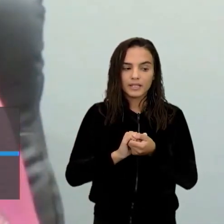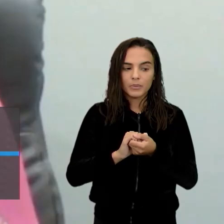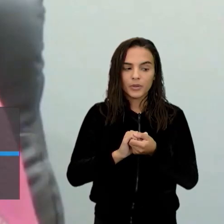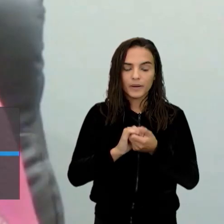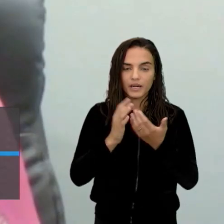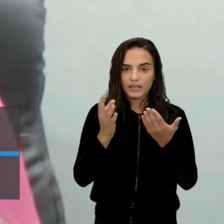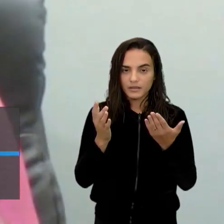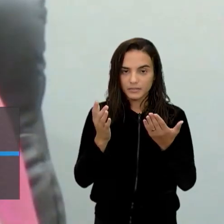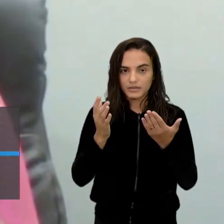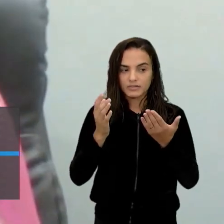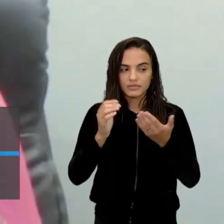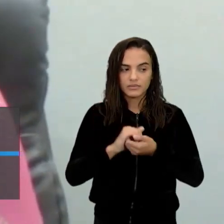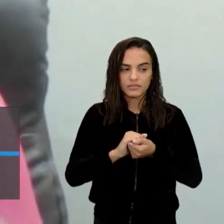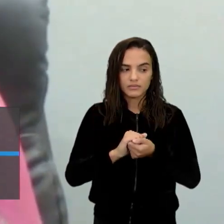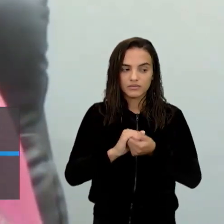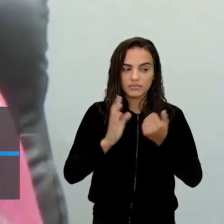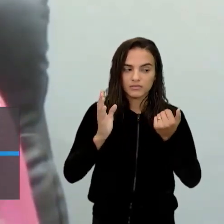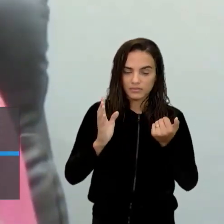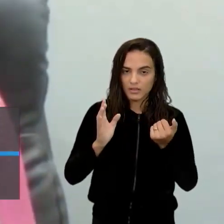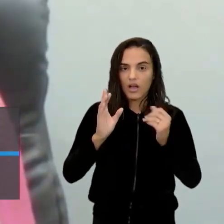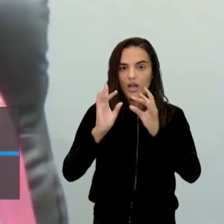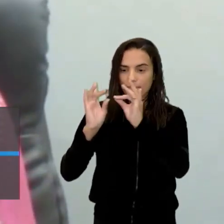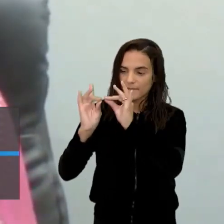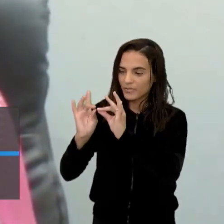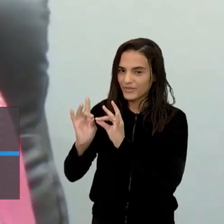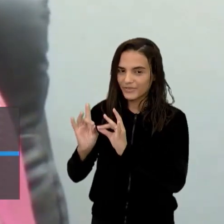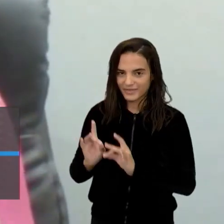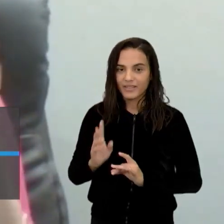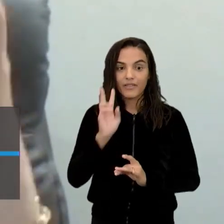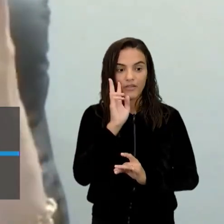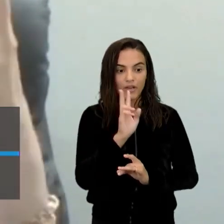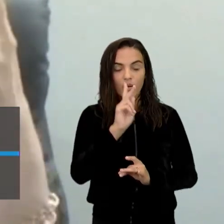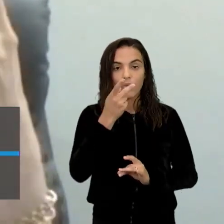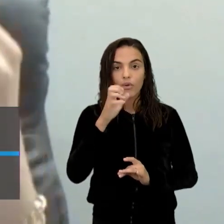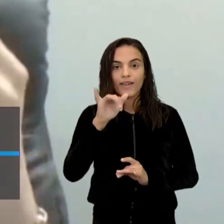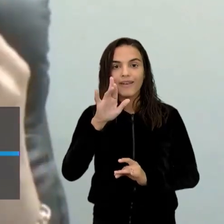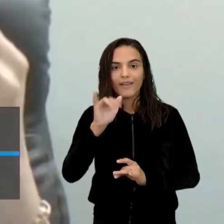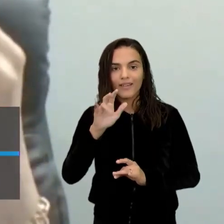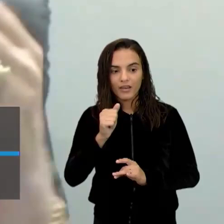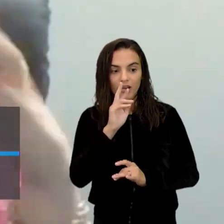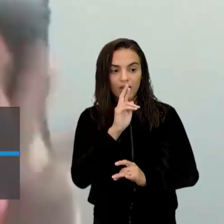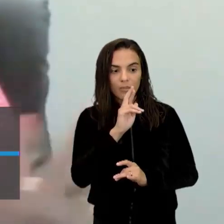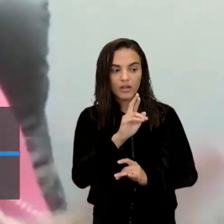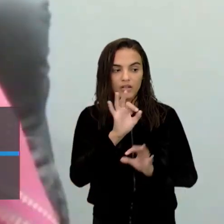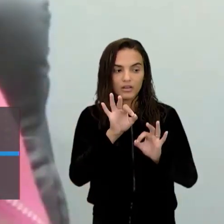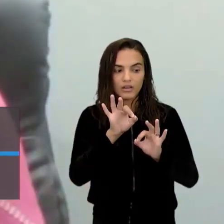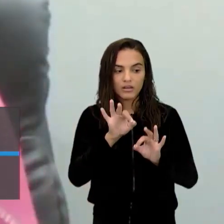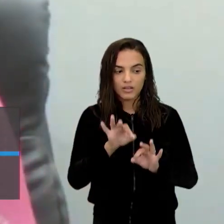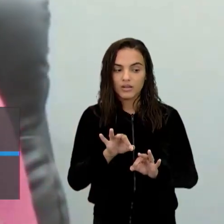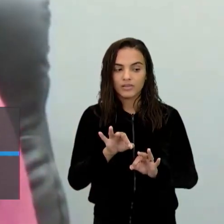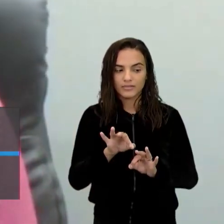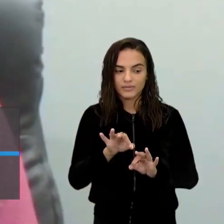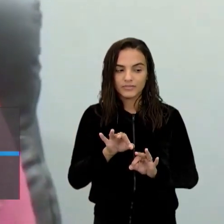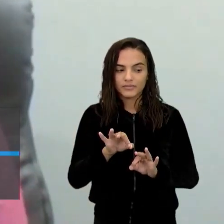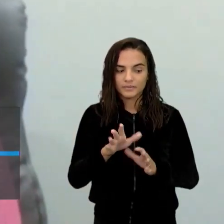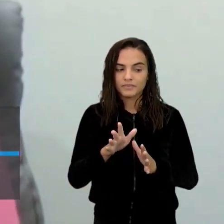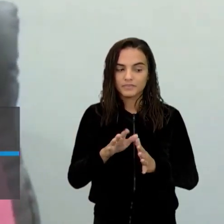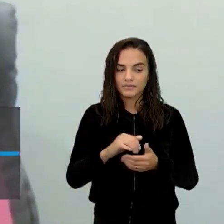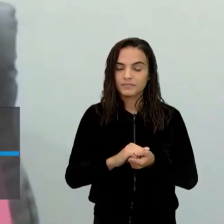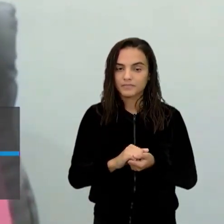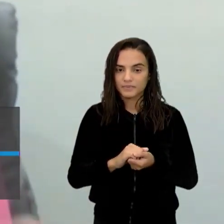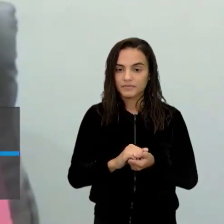esse professor pudesse aplicar e o Henrique conseguisse dar a resposta, por mais comprometido que os